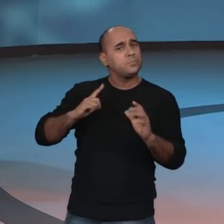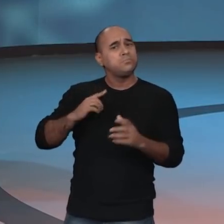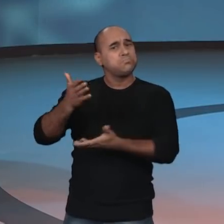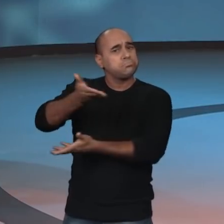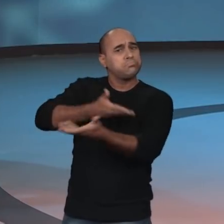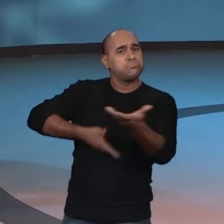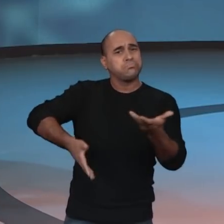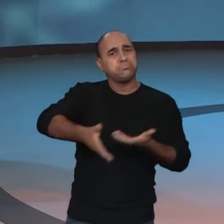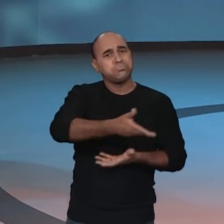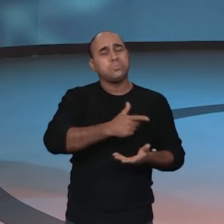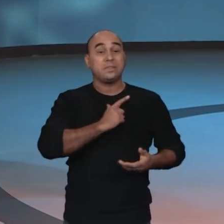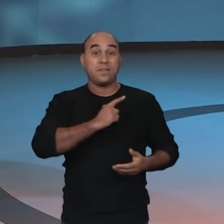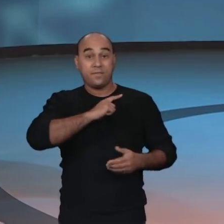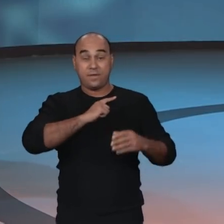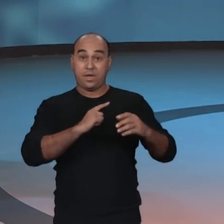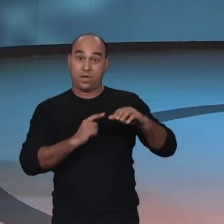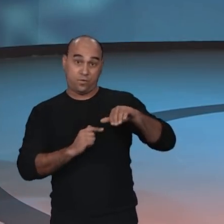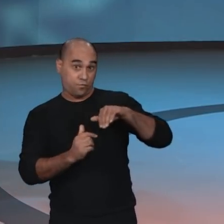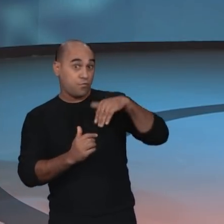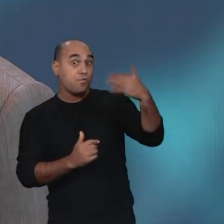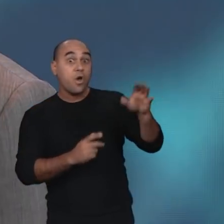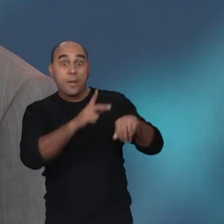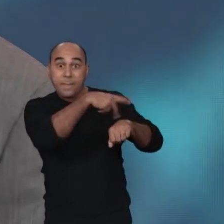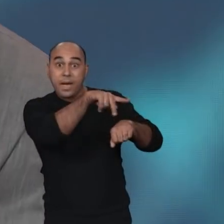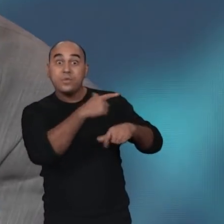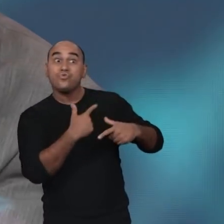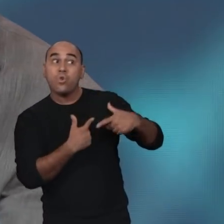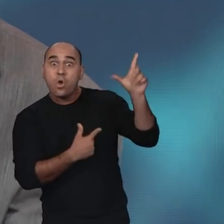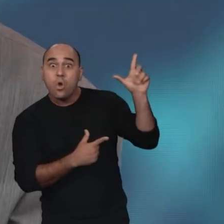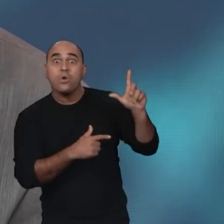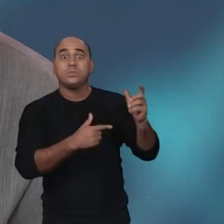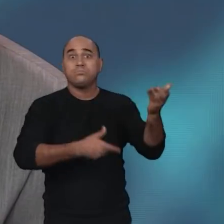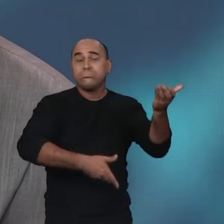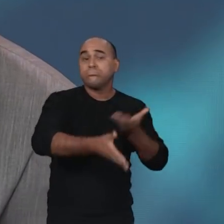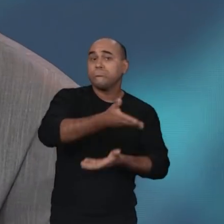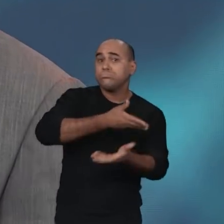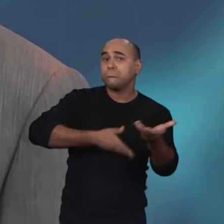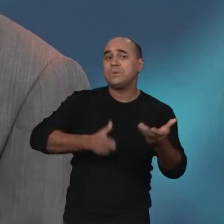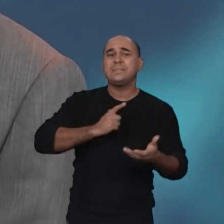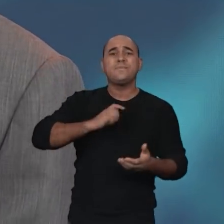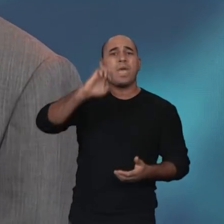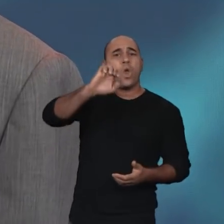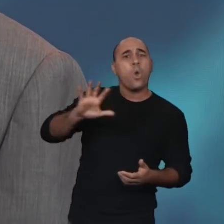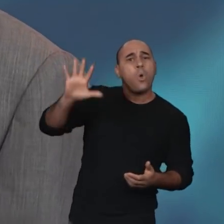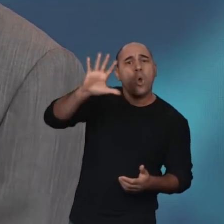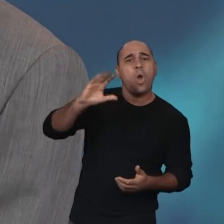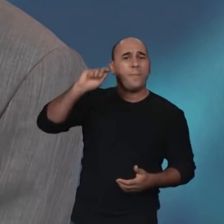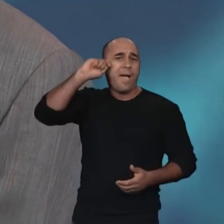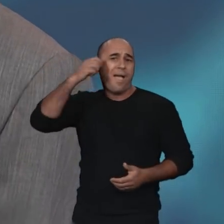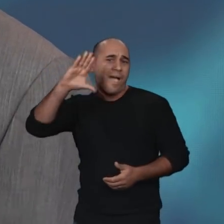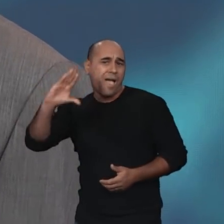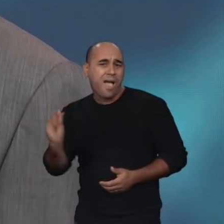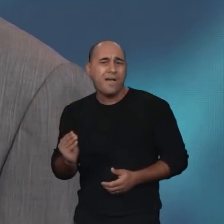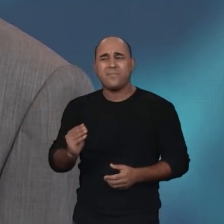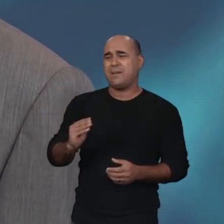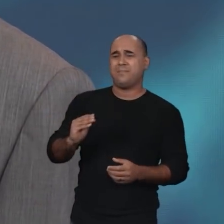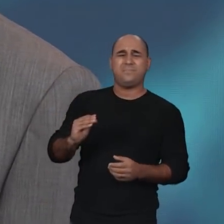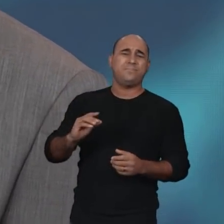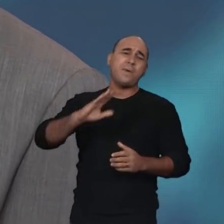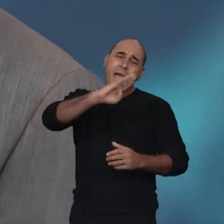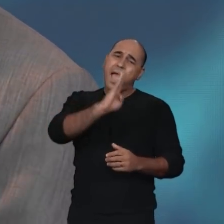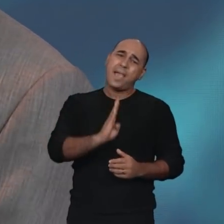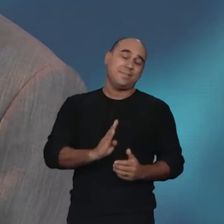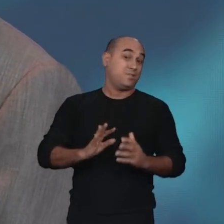gente de outros continentes, né? Muita gente assistindo a gente na África, gente assistindo a gente na Europa. Bom, enfim, em vários lugares do